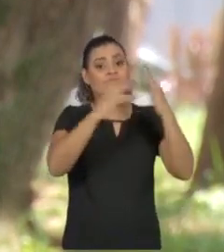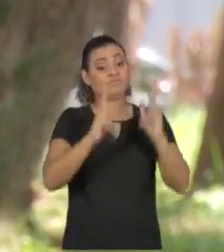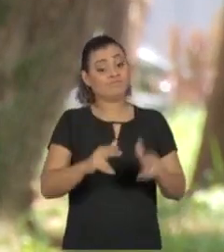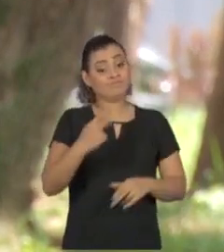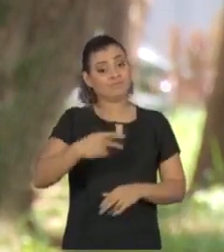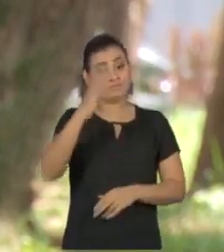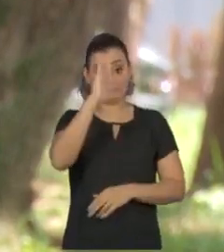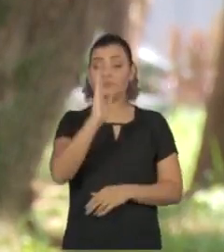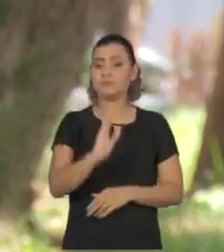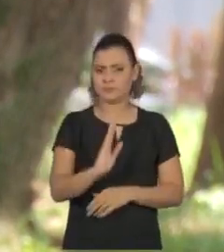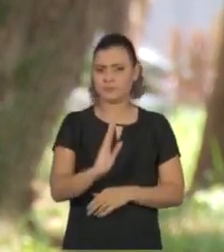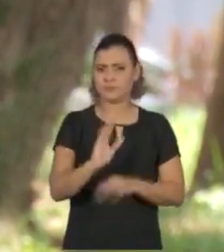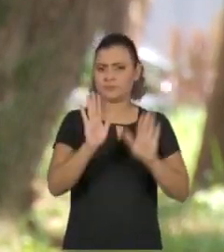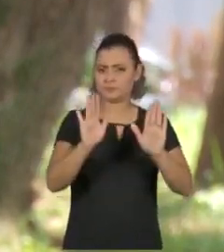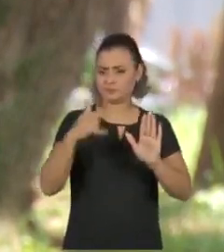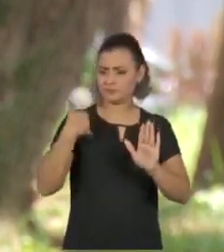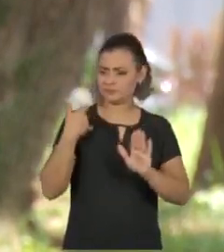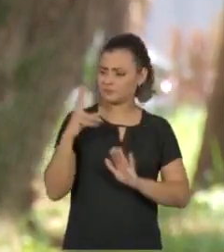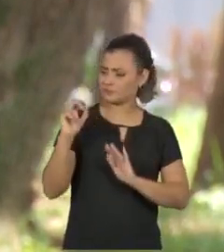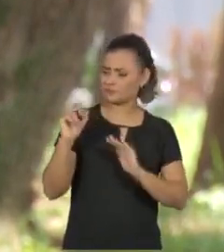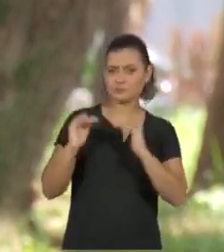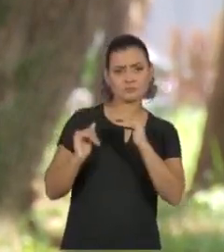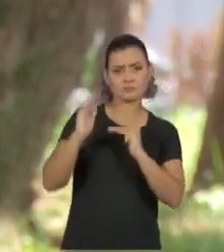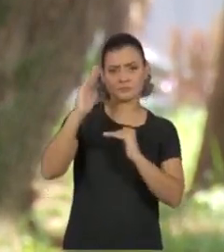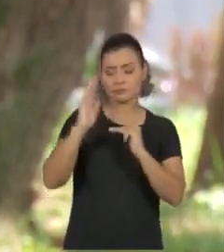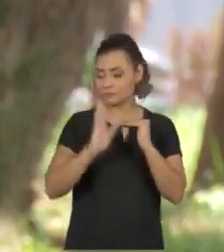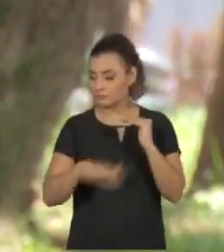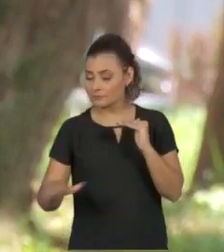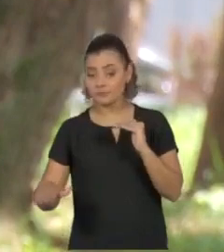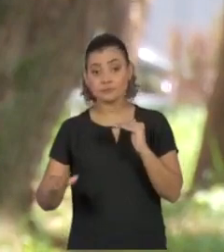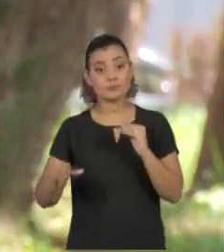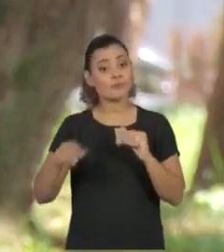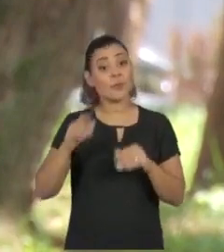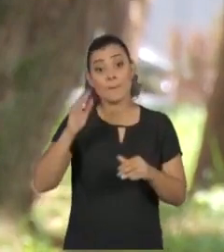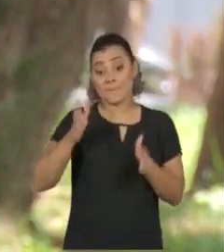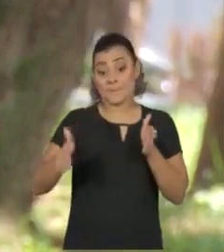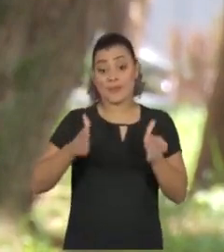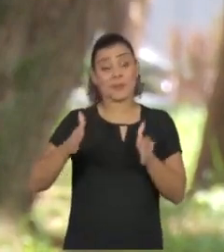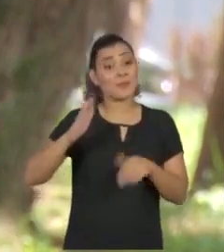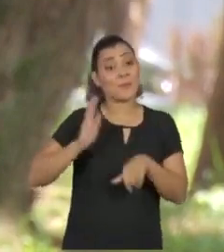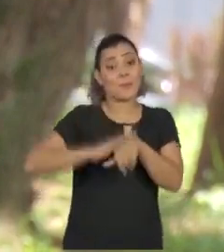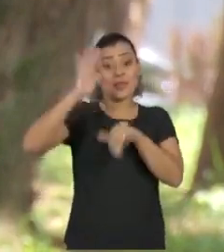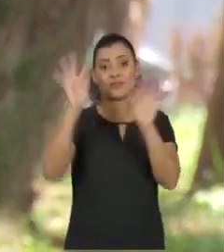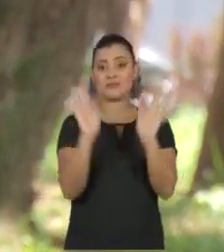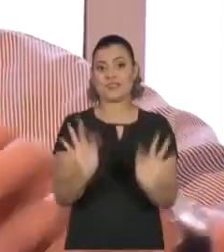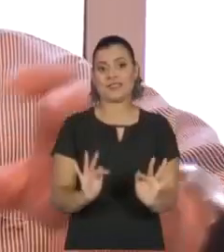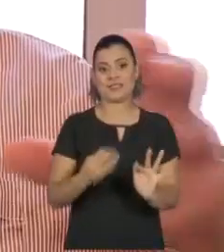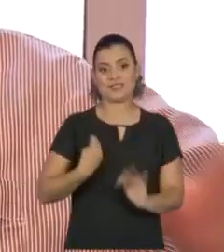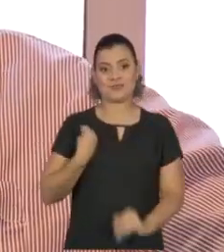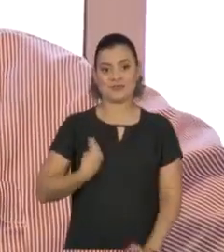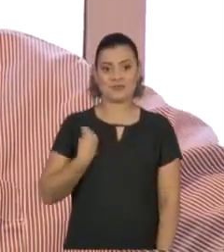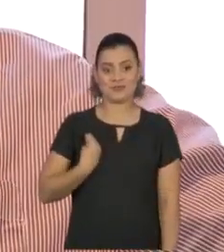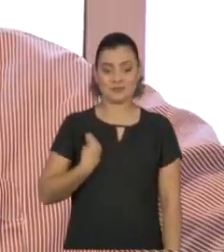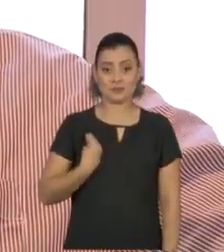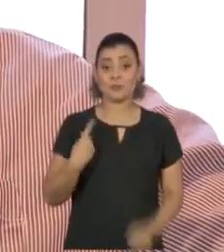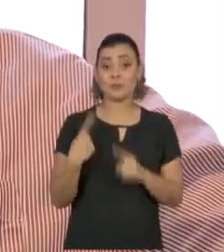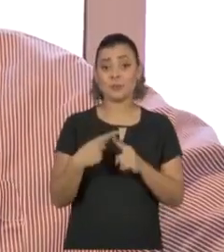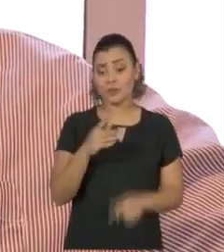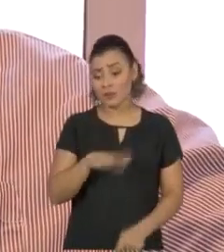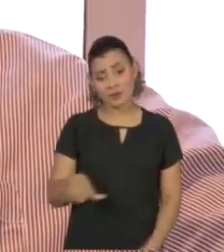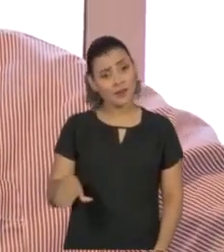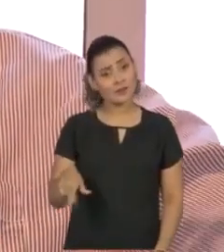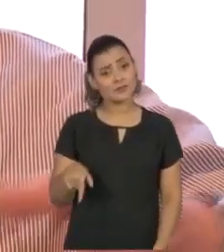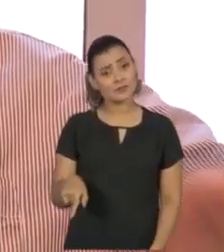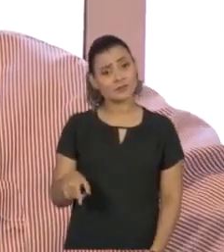por exemplo. Depois dos 50 e na infância estariam os momentos mais felizes da vida. A criança tem uma